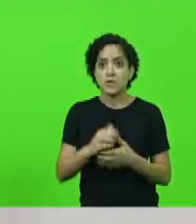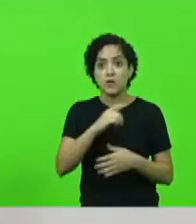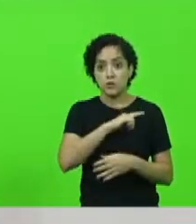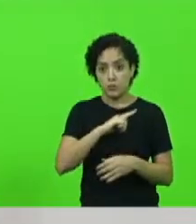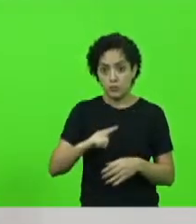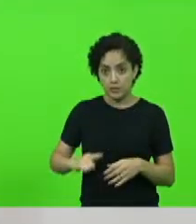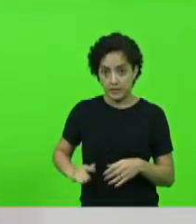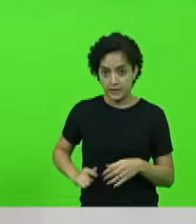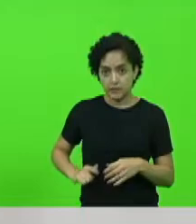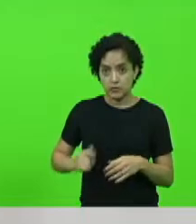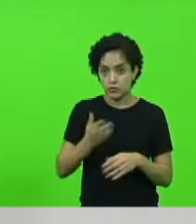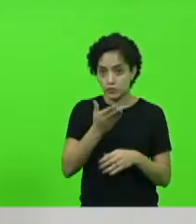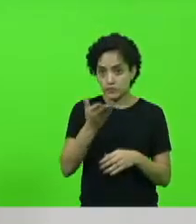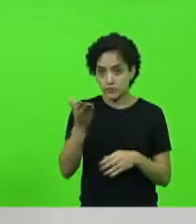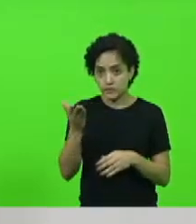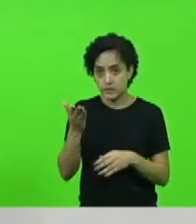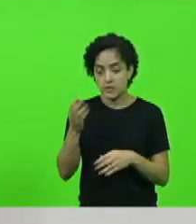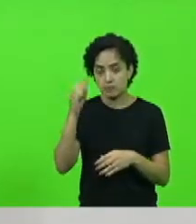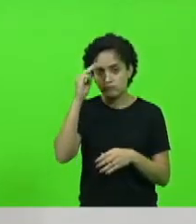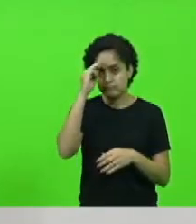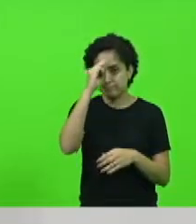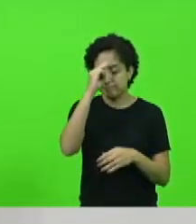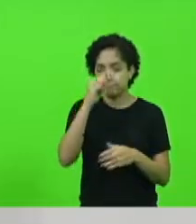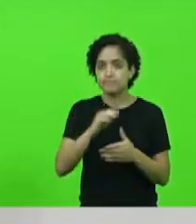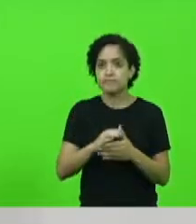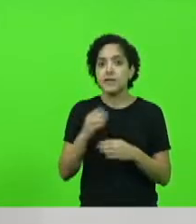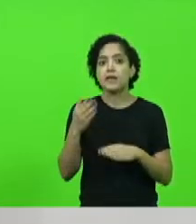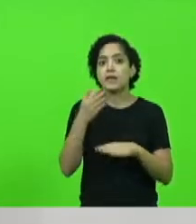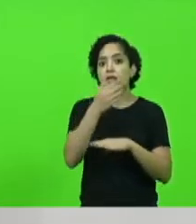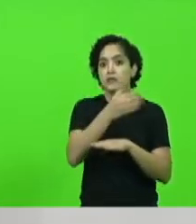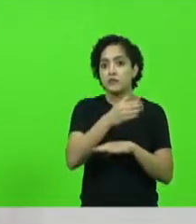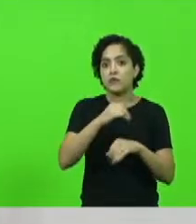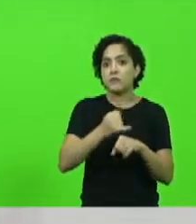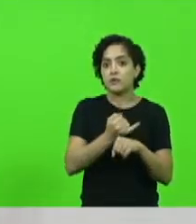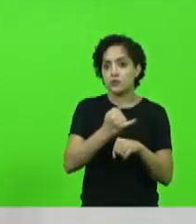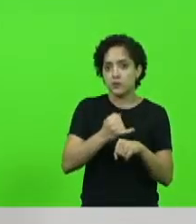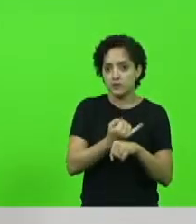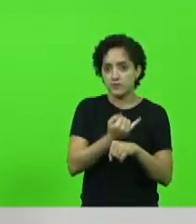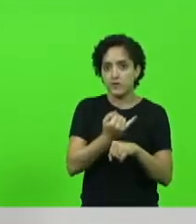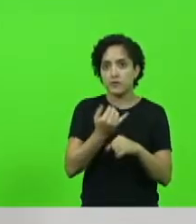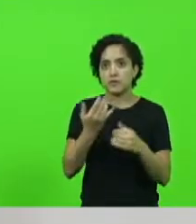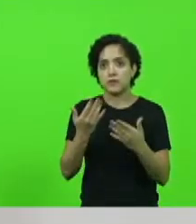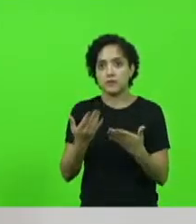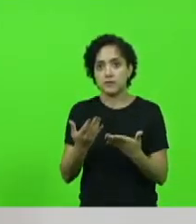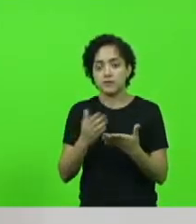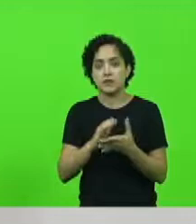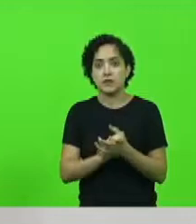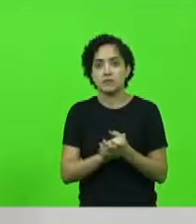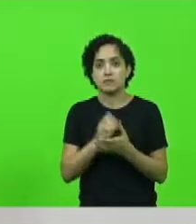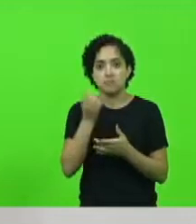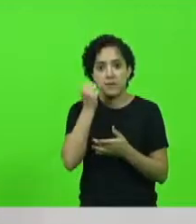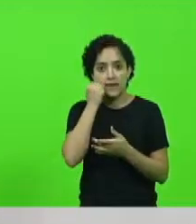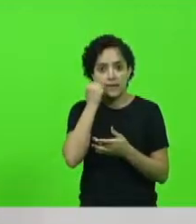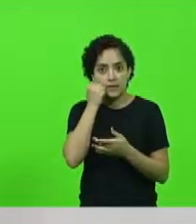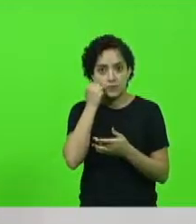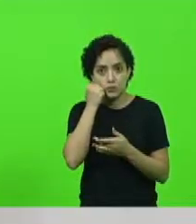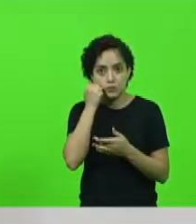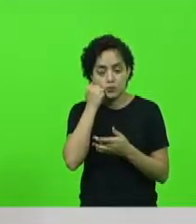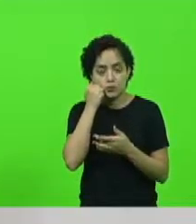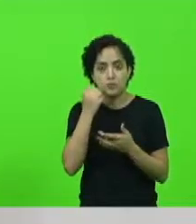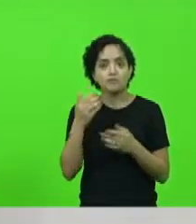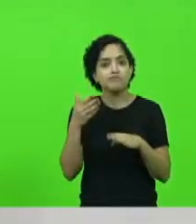O governador de vocês... Carlos Moisés da Silva está lá em Joinville. Levar essa cara dura de botox dele, está lá em